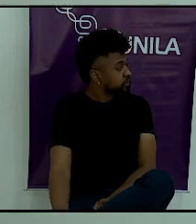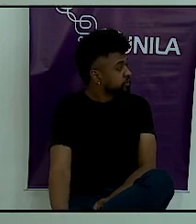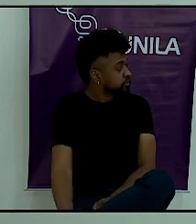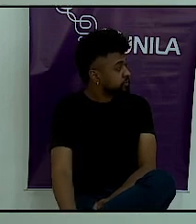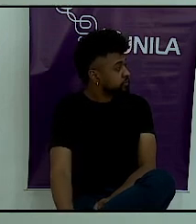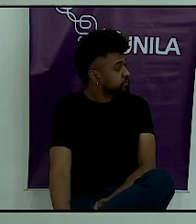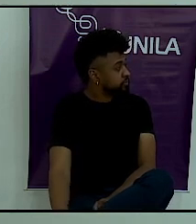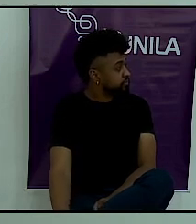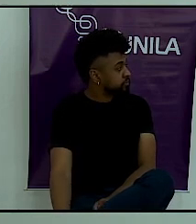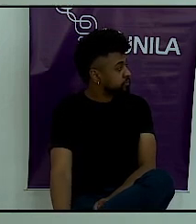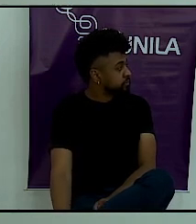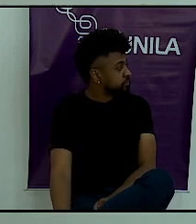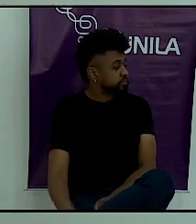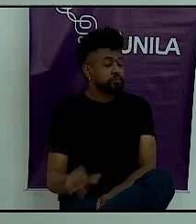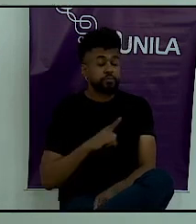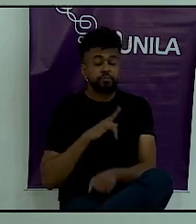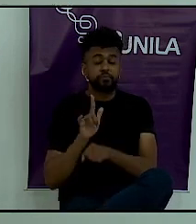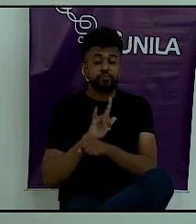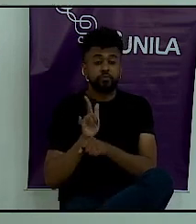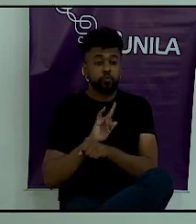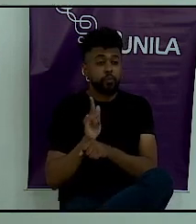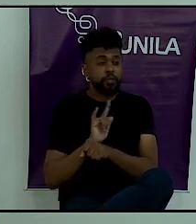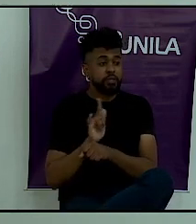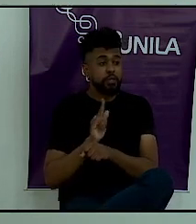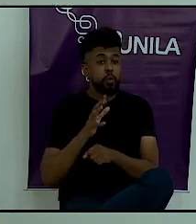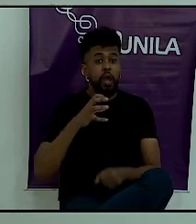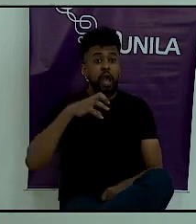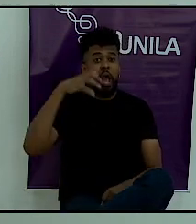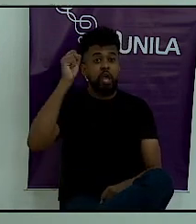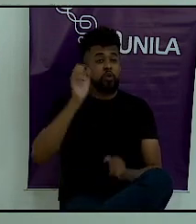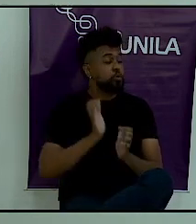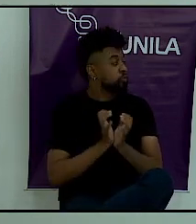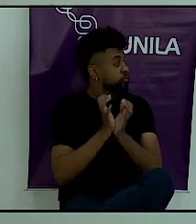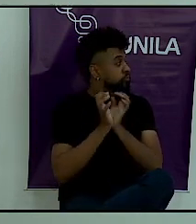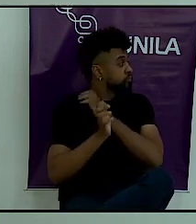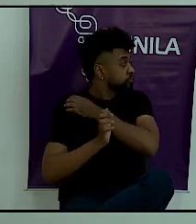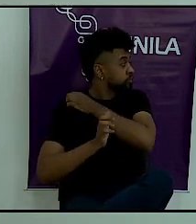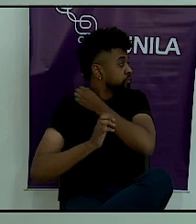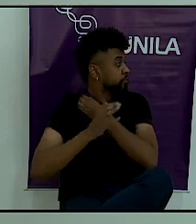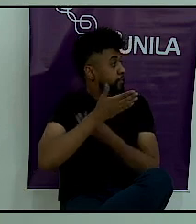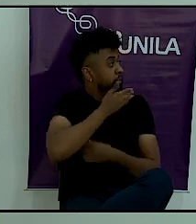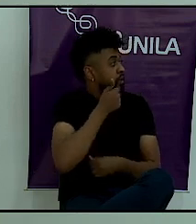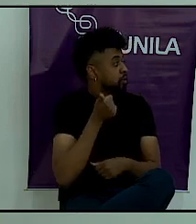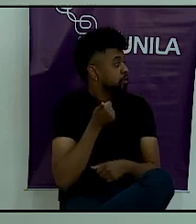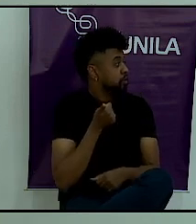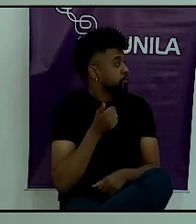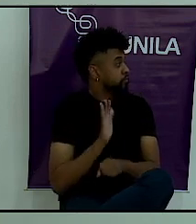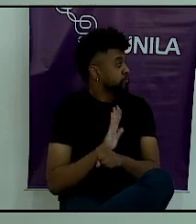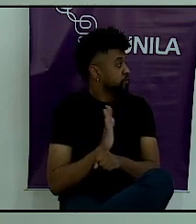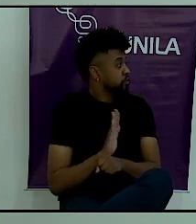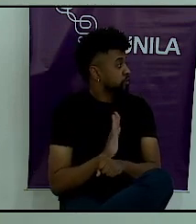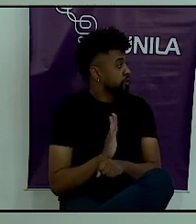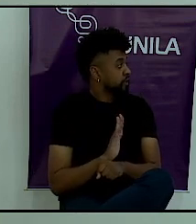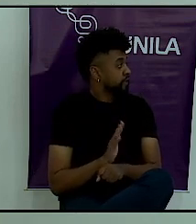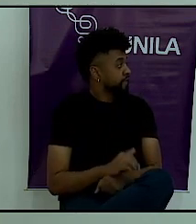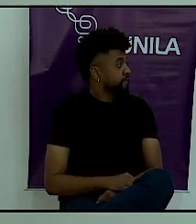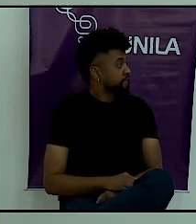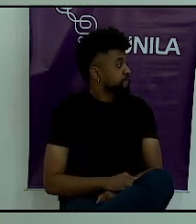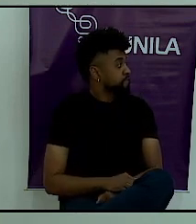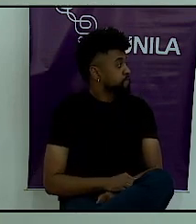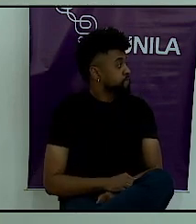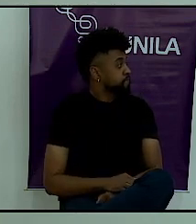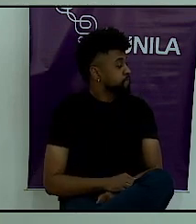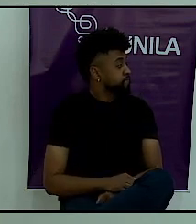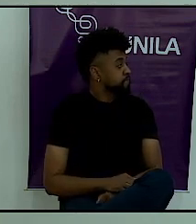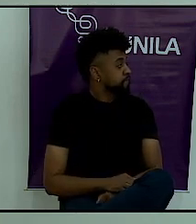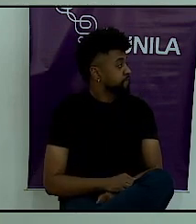tivemos o documentário do Nicolás, que ganhou o melhor documentário, quer dizer, melhor filme na Mirada Paranaense.